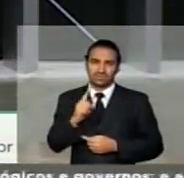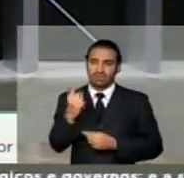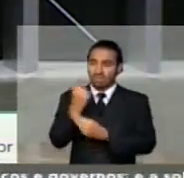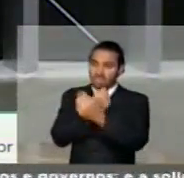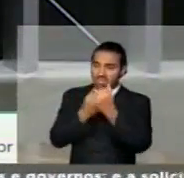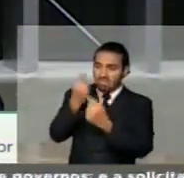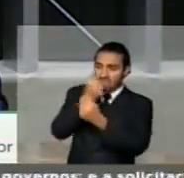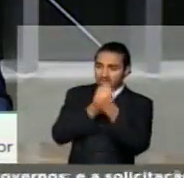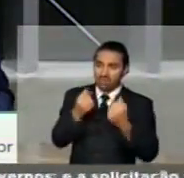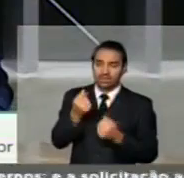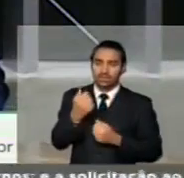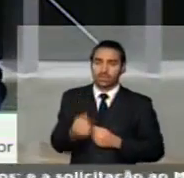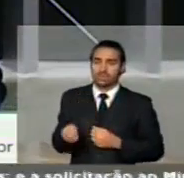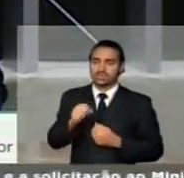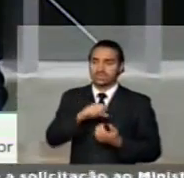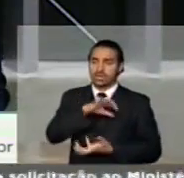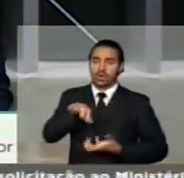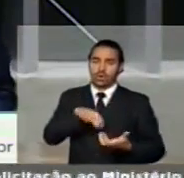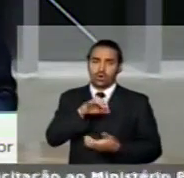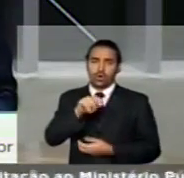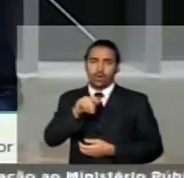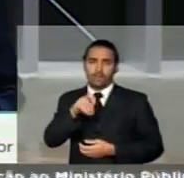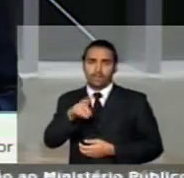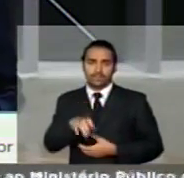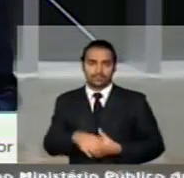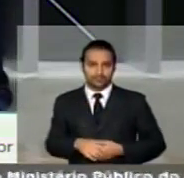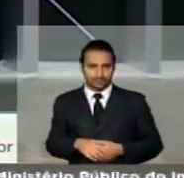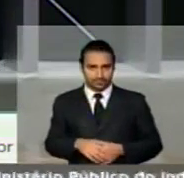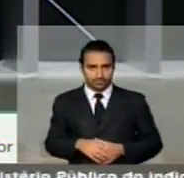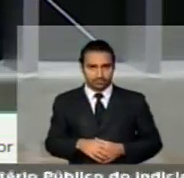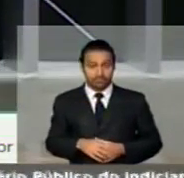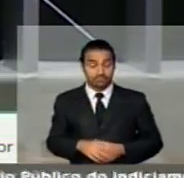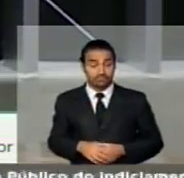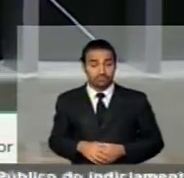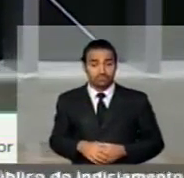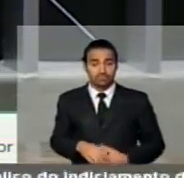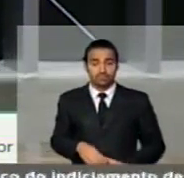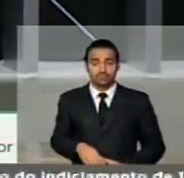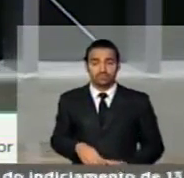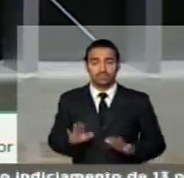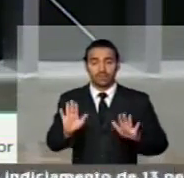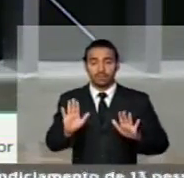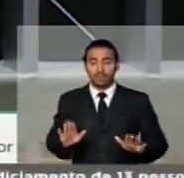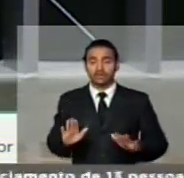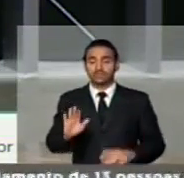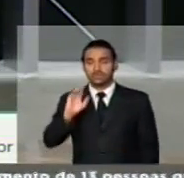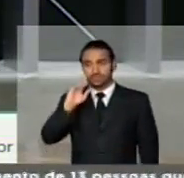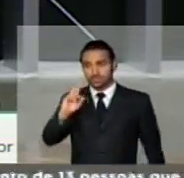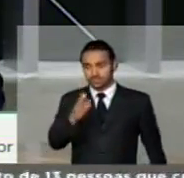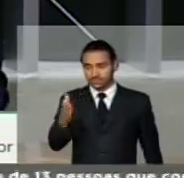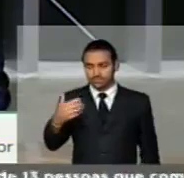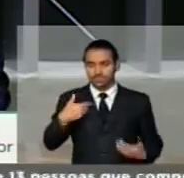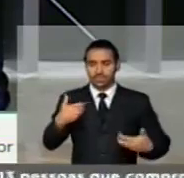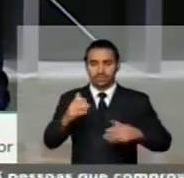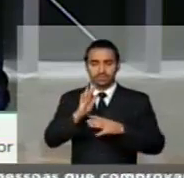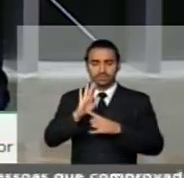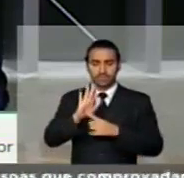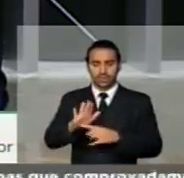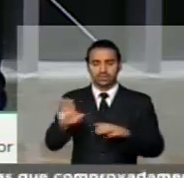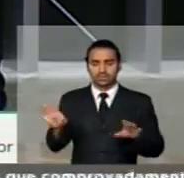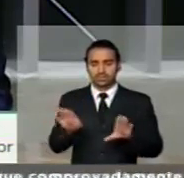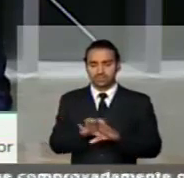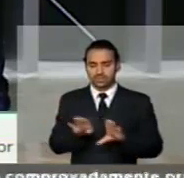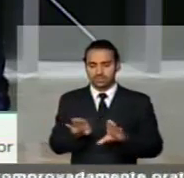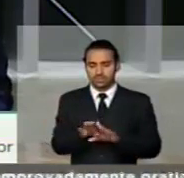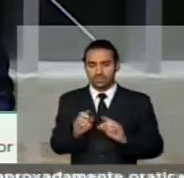não aceita golpe de Estado. Mas nesse sentido, senhoras e senhores congressistas, quero destacar também